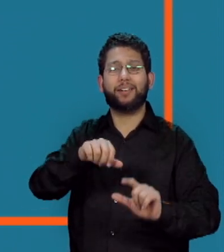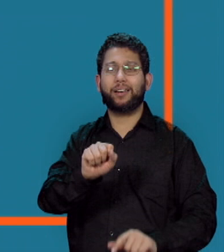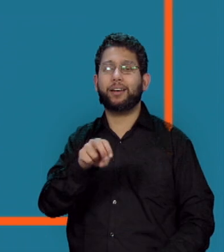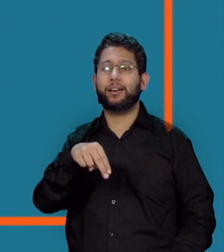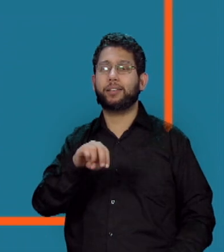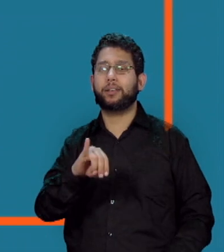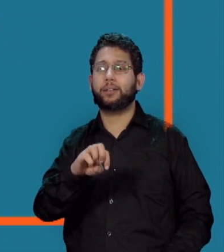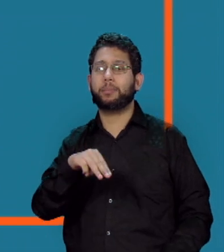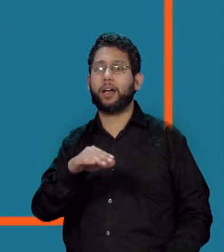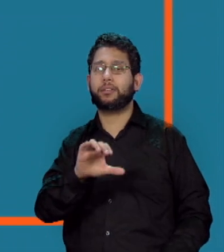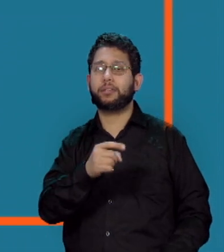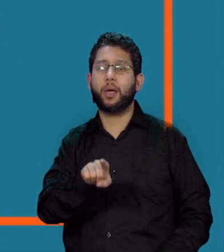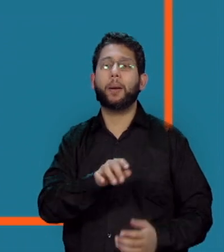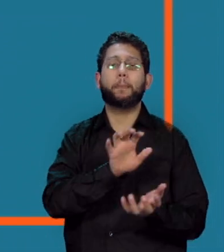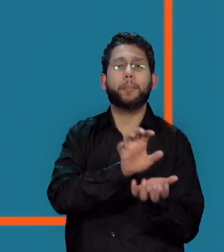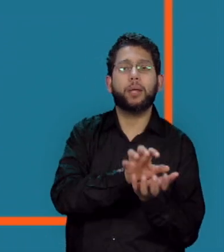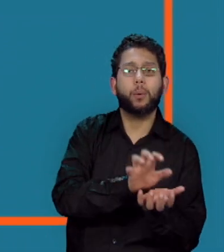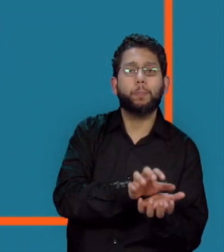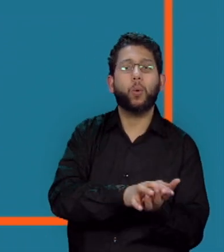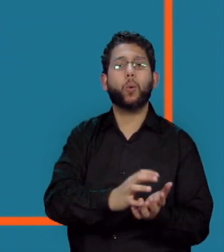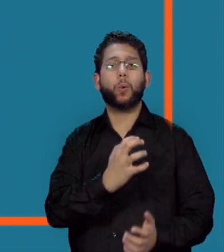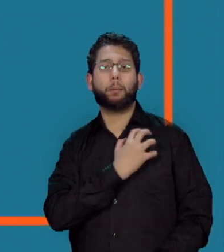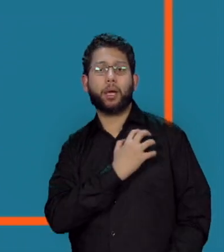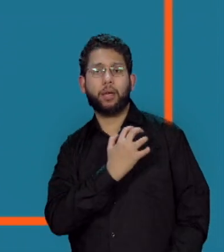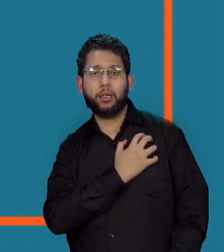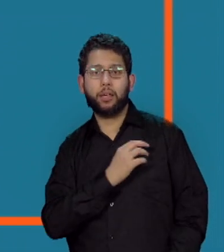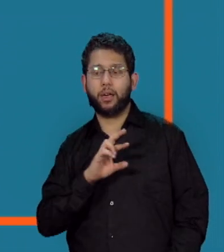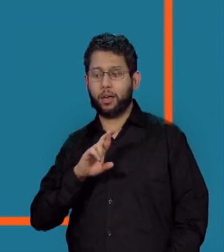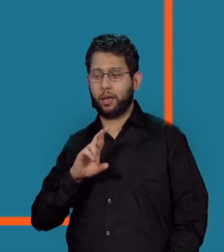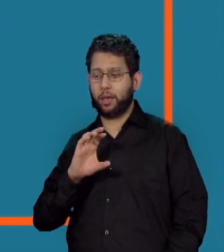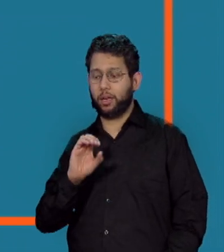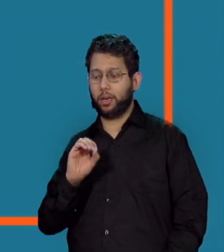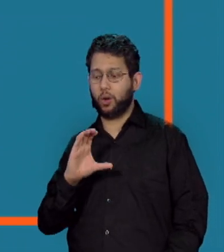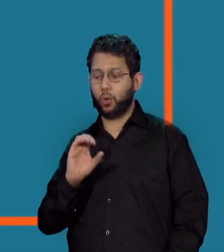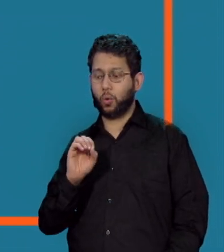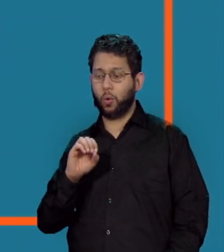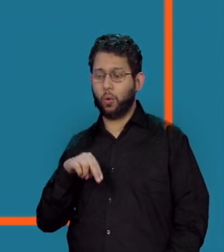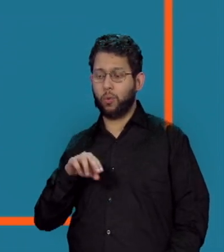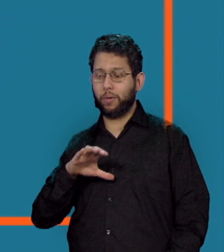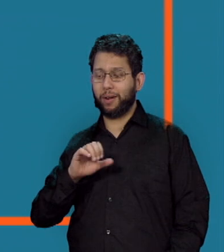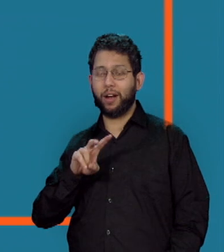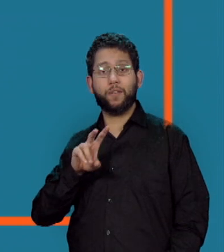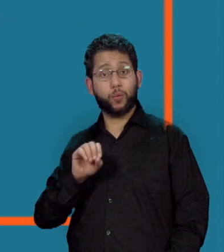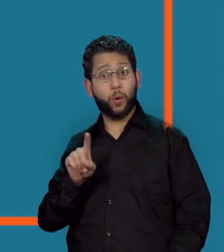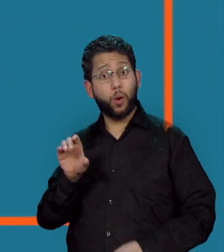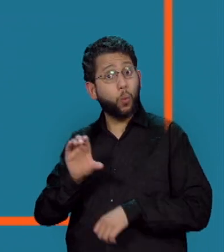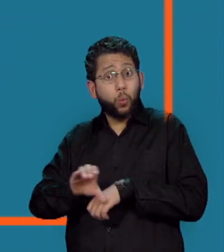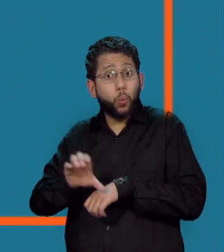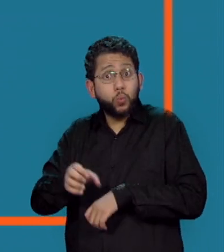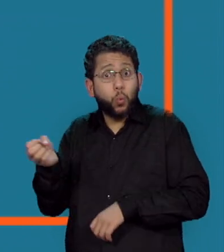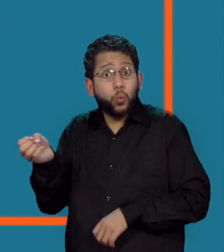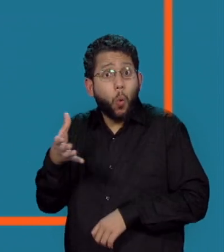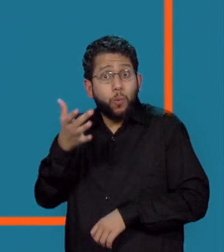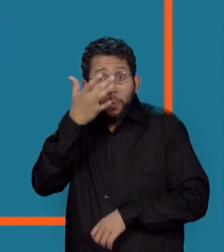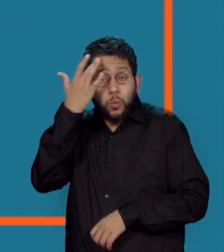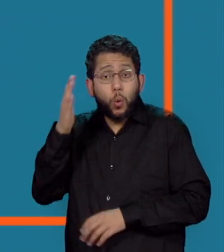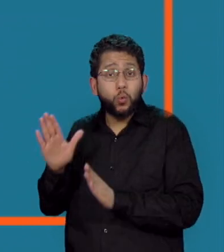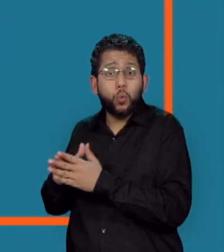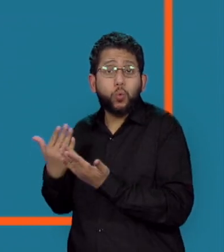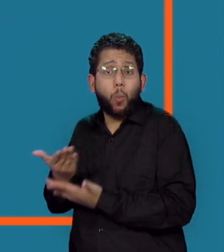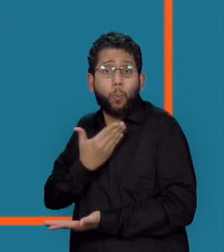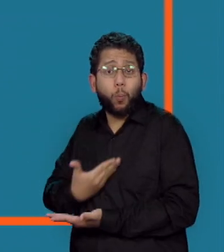Em Pernambuco, na Bahia, no recôncavo da Bahia, né, um curso muito jovem, um curso público, numa escola